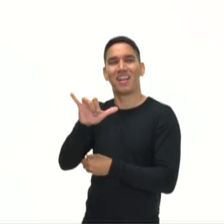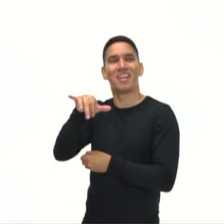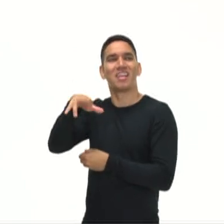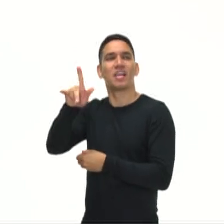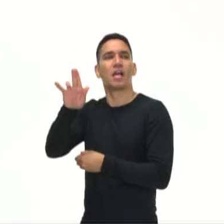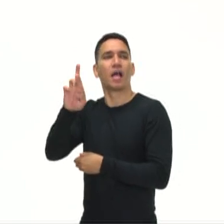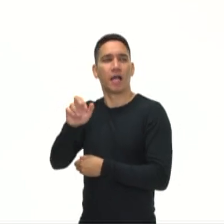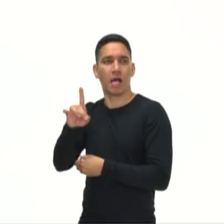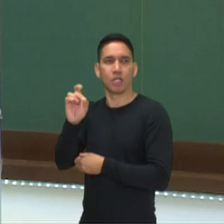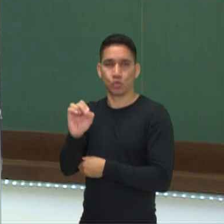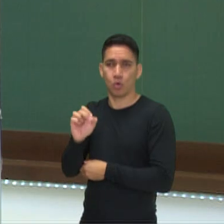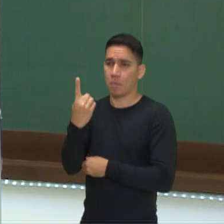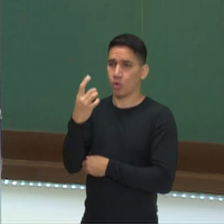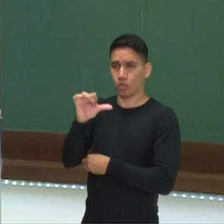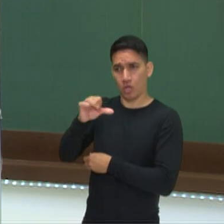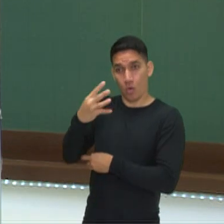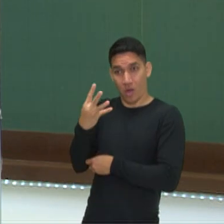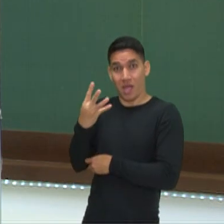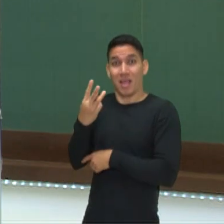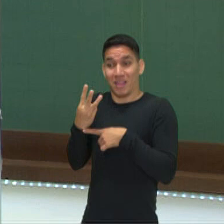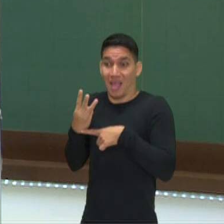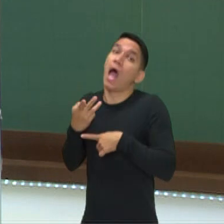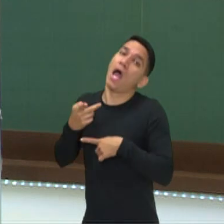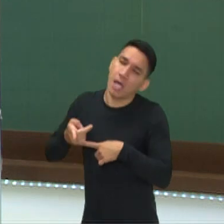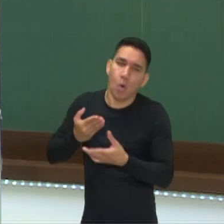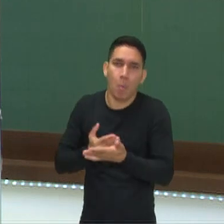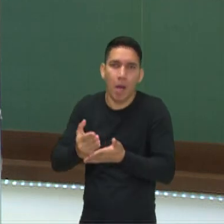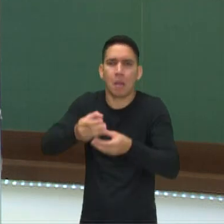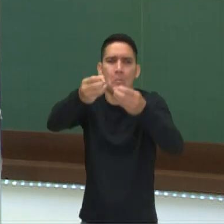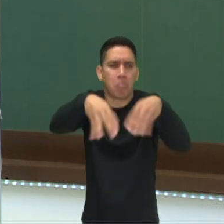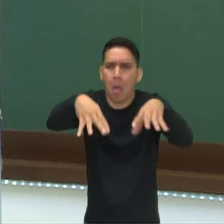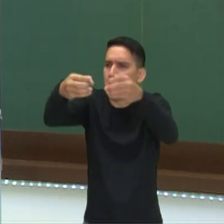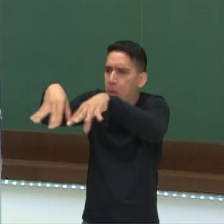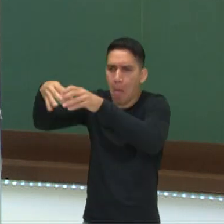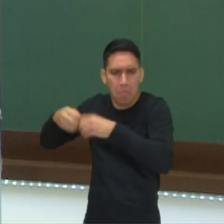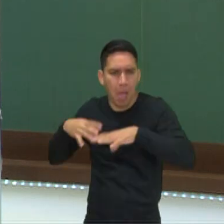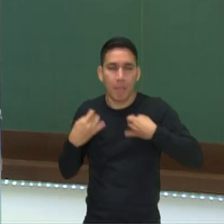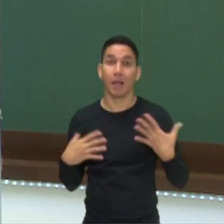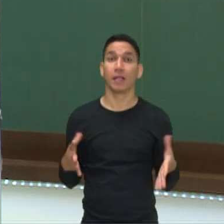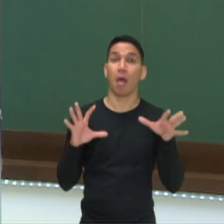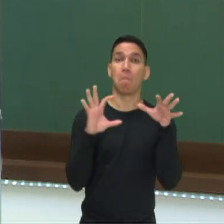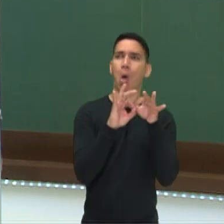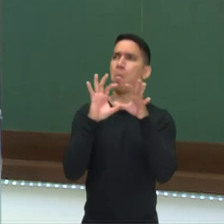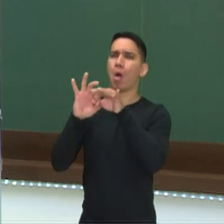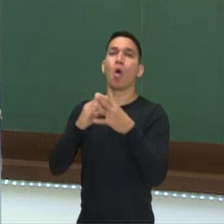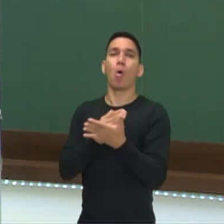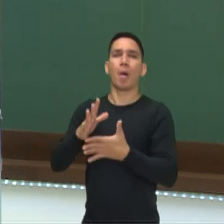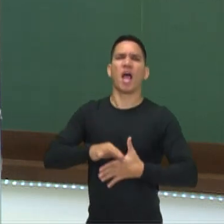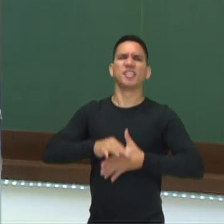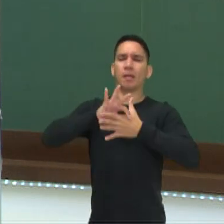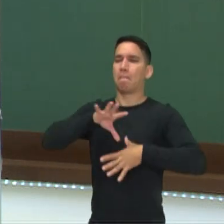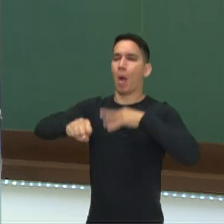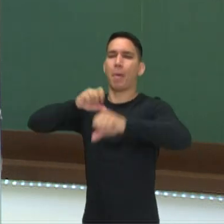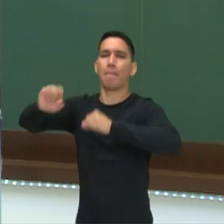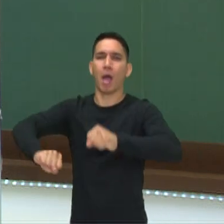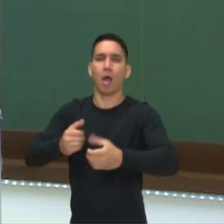daí, ela vai começar a ter derrotas sucessivas. Os aliados tomaram a liderança das ações a partir